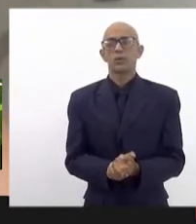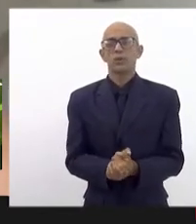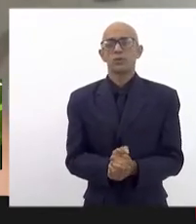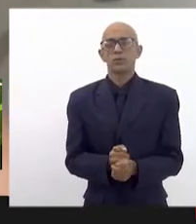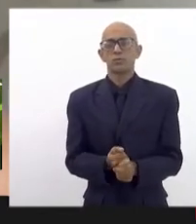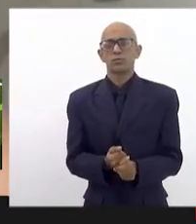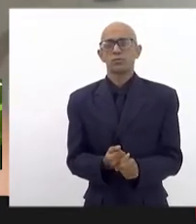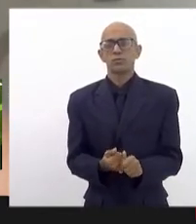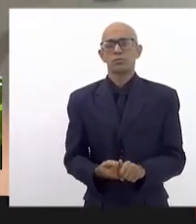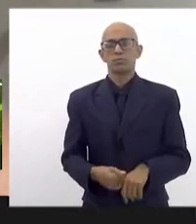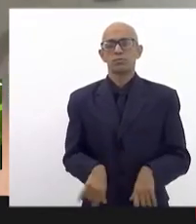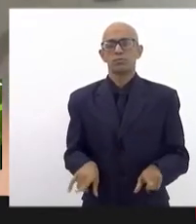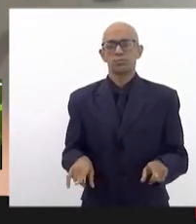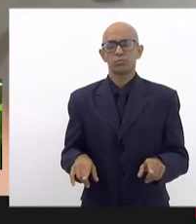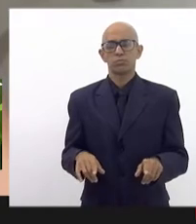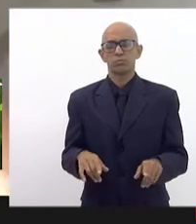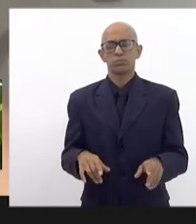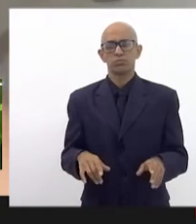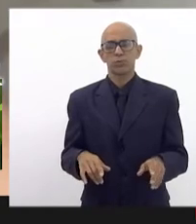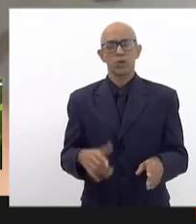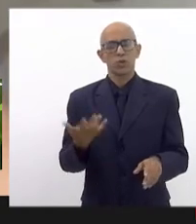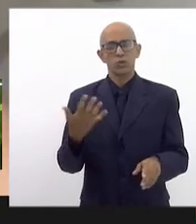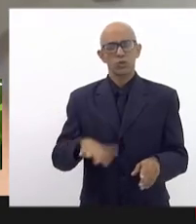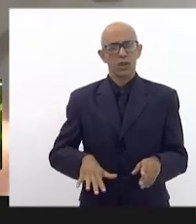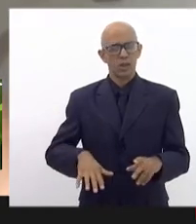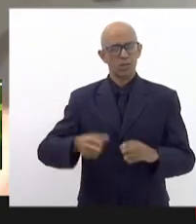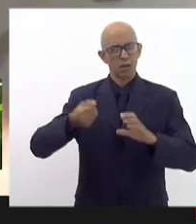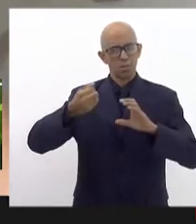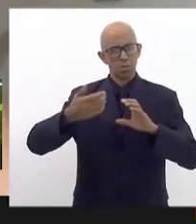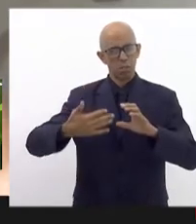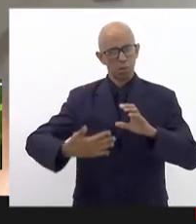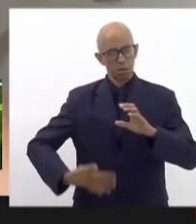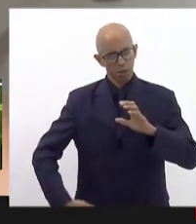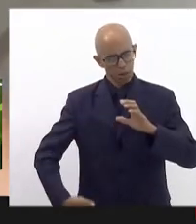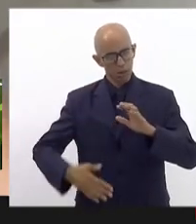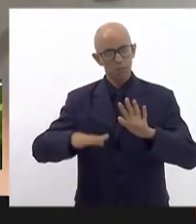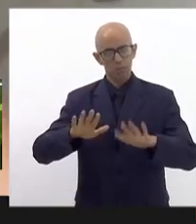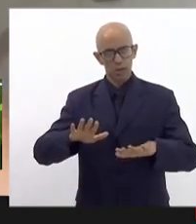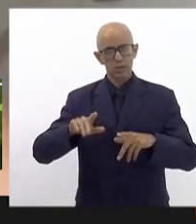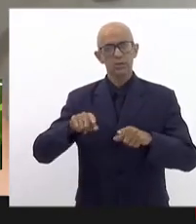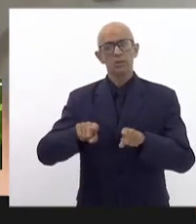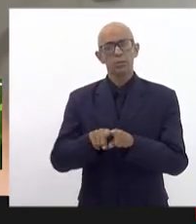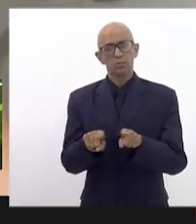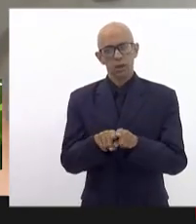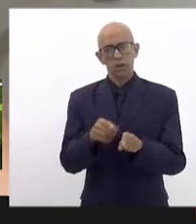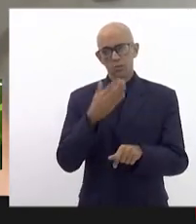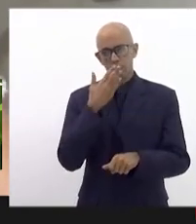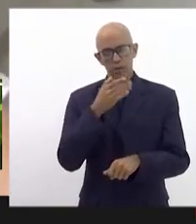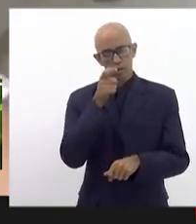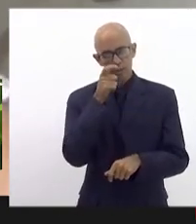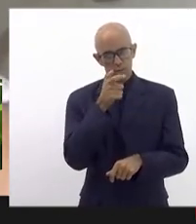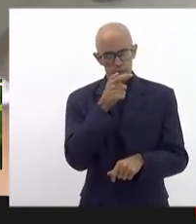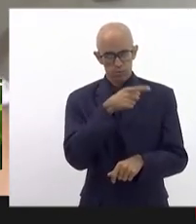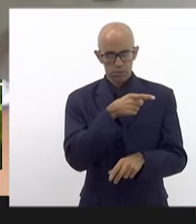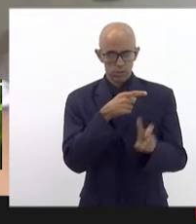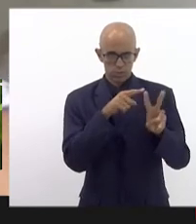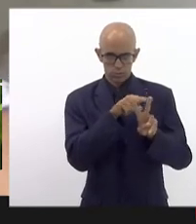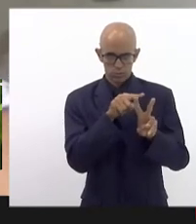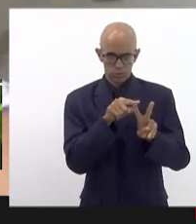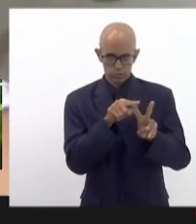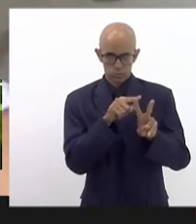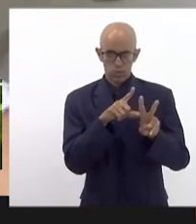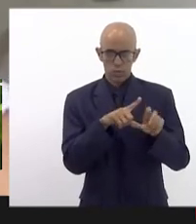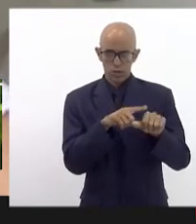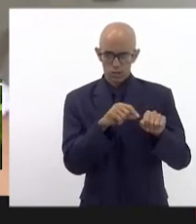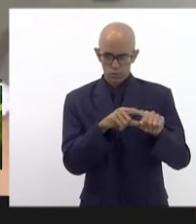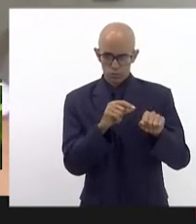Eu acho que eu não quero me estender muito, eu chamaria atenção mais para esses pontos